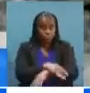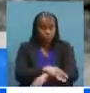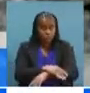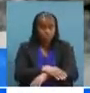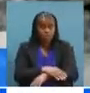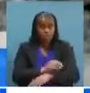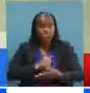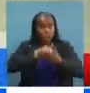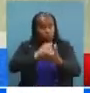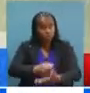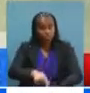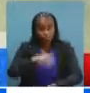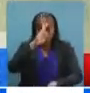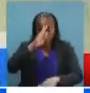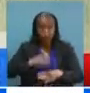eventos